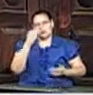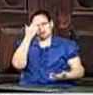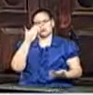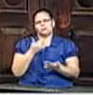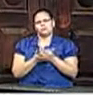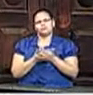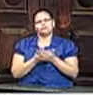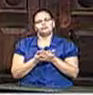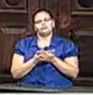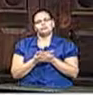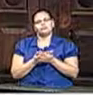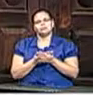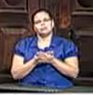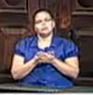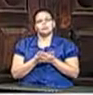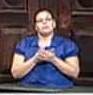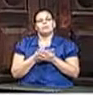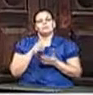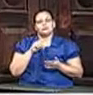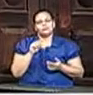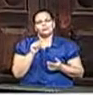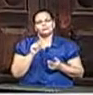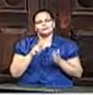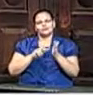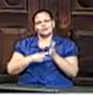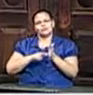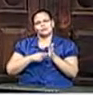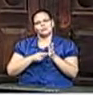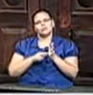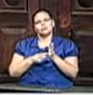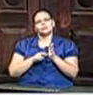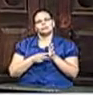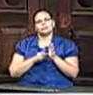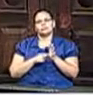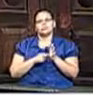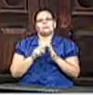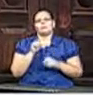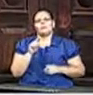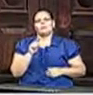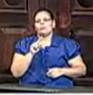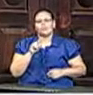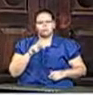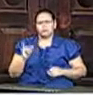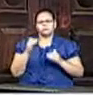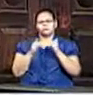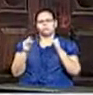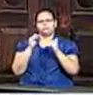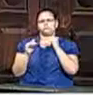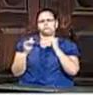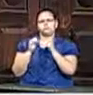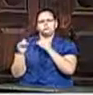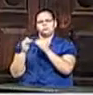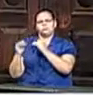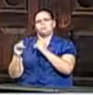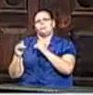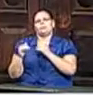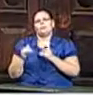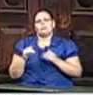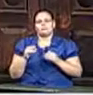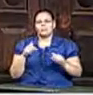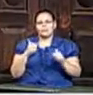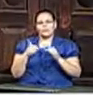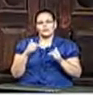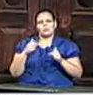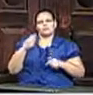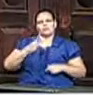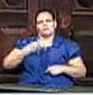acredito eu que as centrais sindicais não vão concordar nem com as terceirizações da